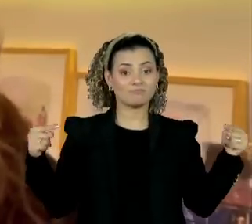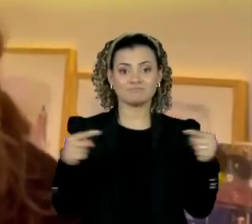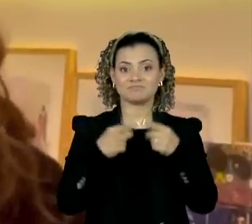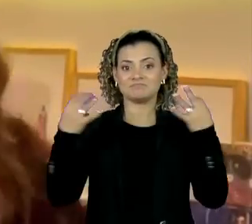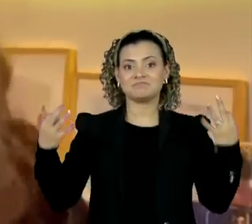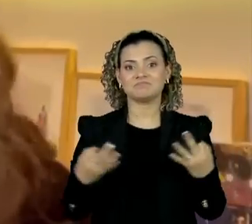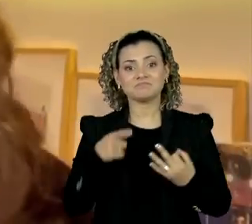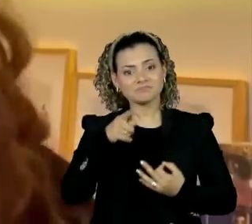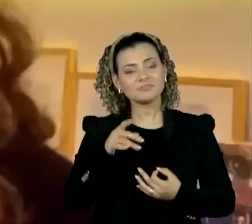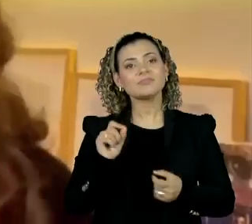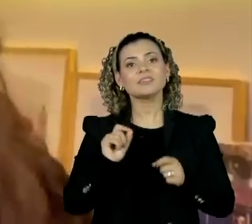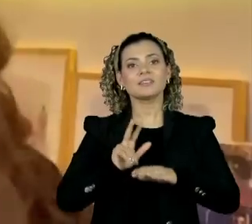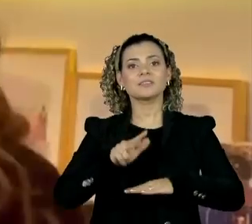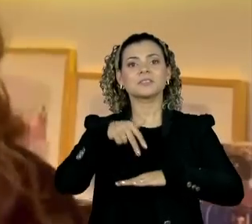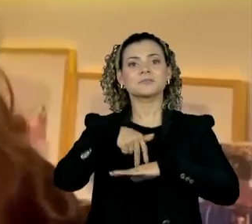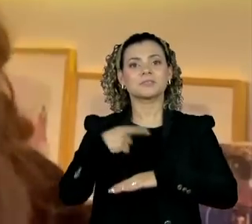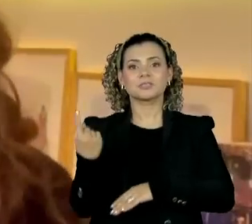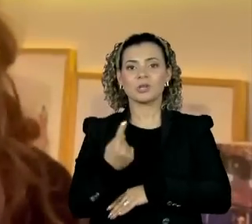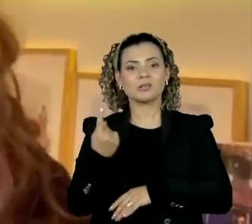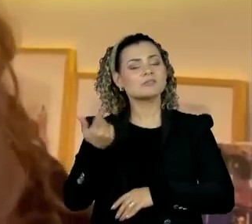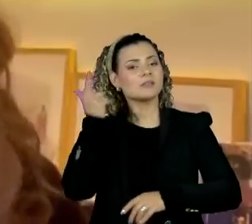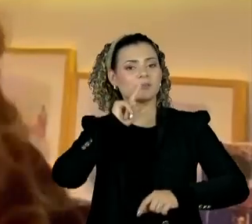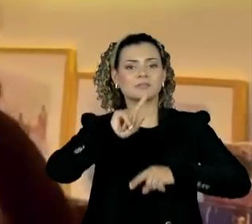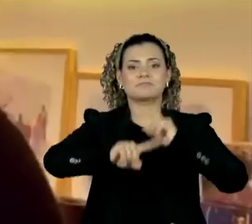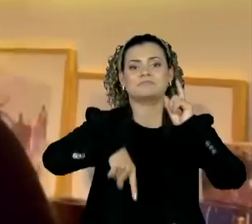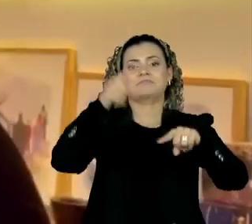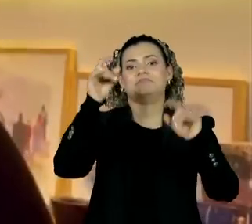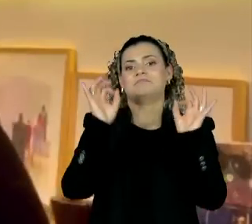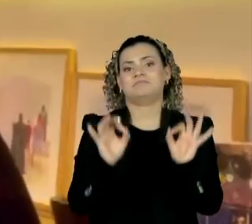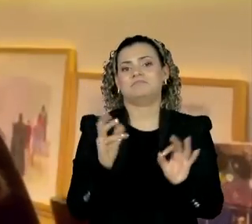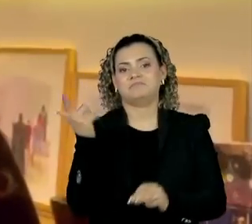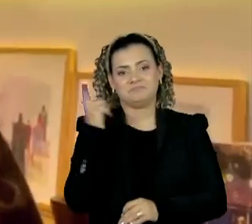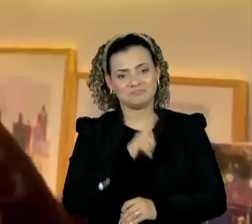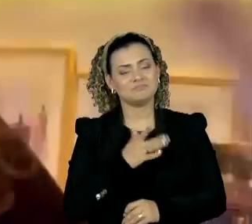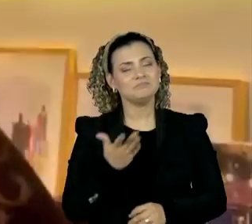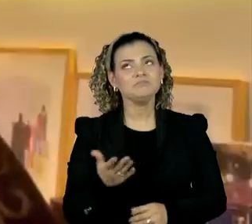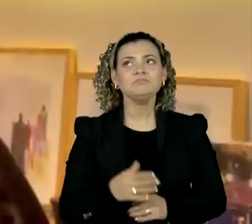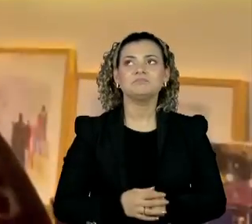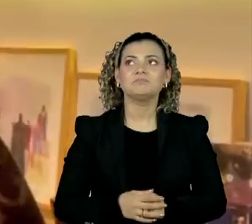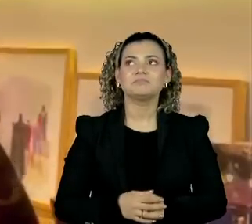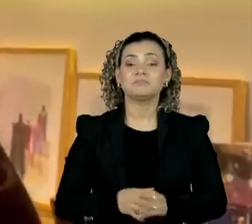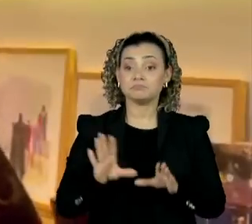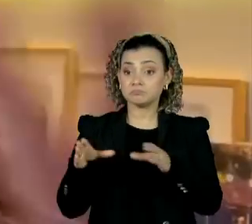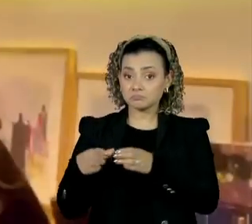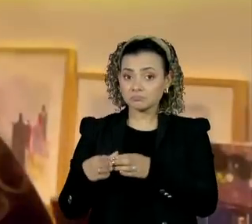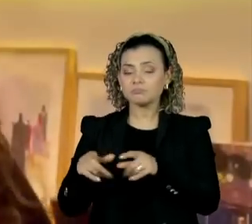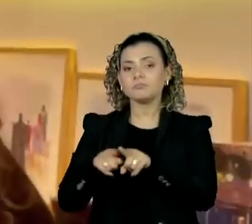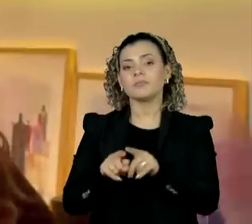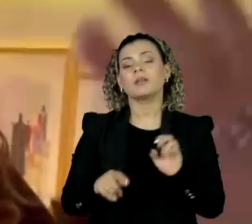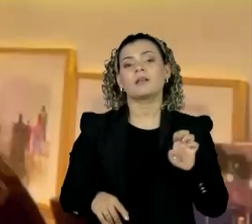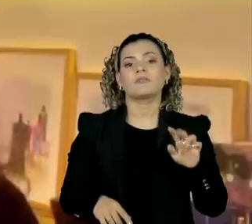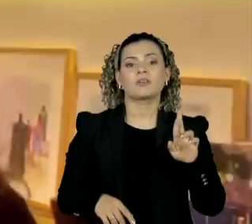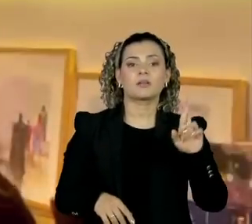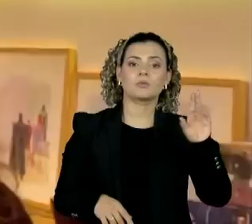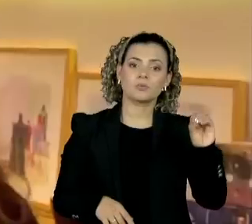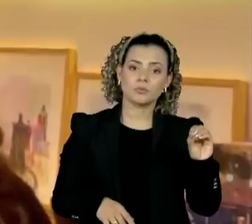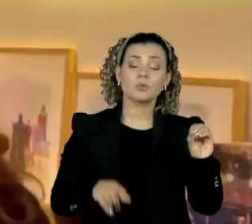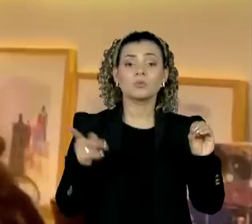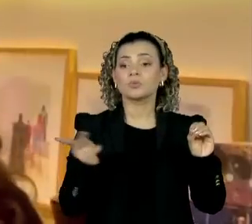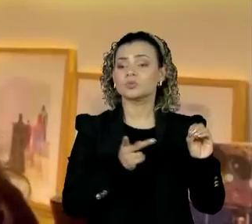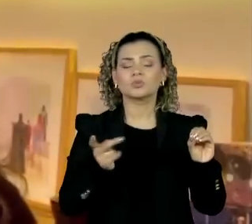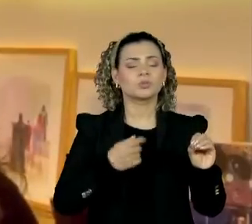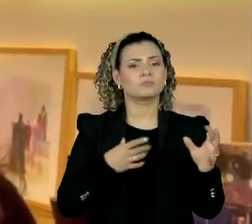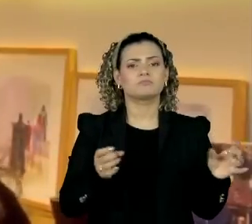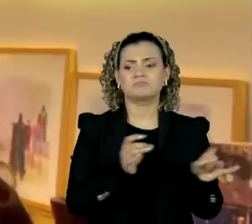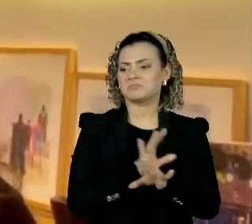ver que ela ia fazer uma carreira solo um dia. Ela era dentro de todo o grupo, ela e o Evandro eram os mais preparados para